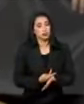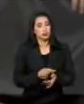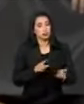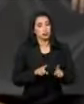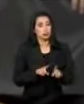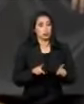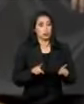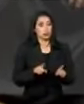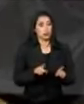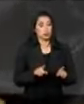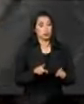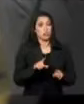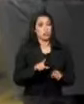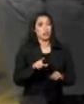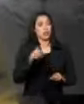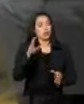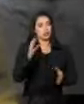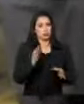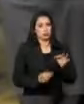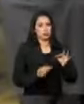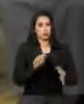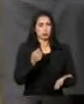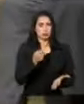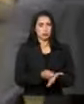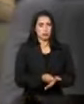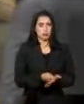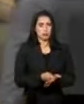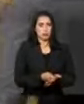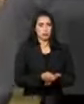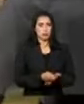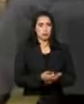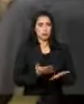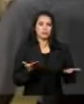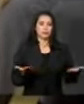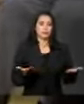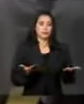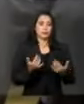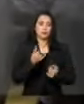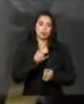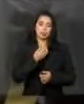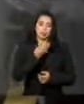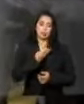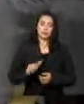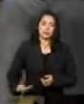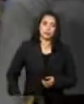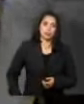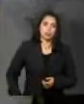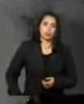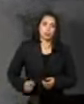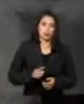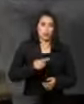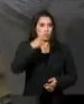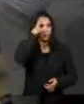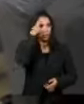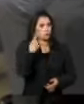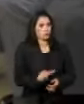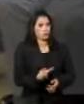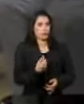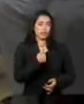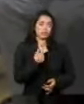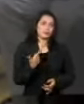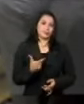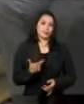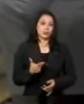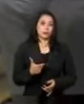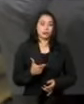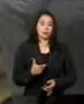eliminaria o sentimento de impunidade. Me permitam dizer, senhores ministros, não com uma autoridade que não tenho, mas